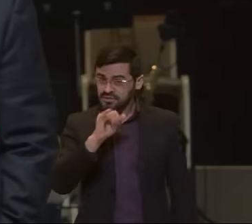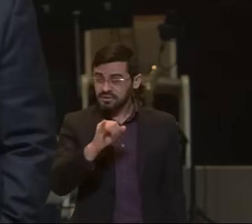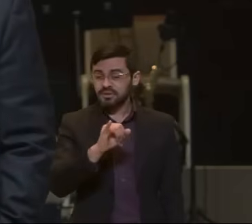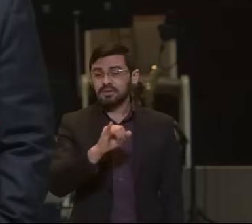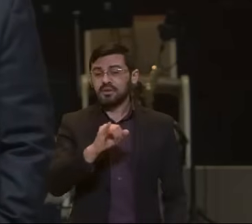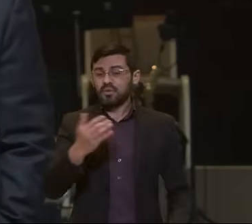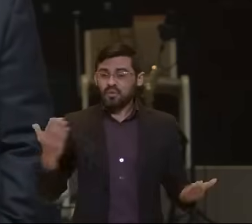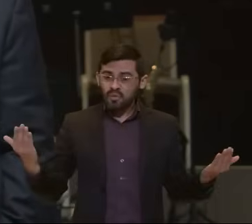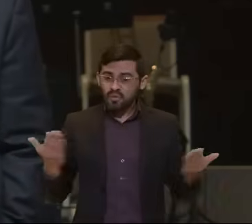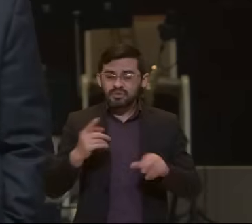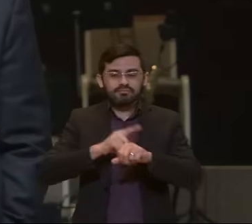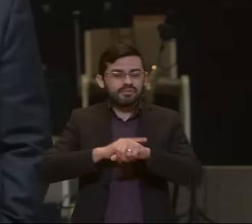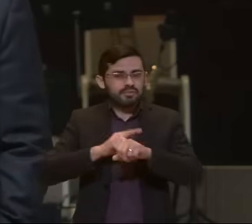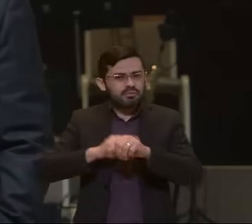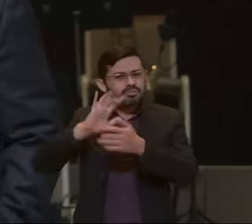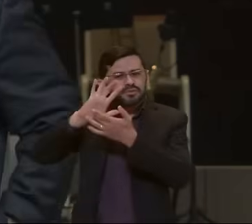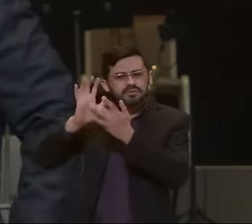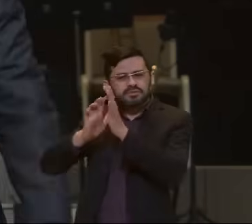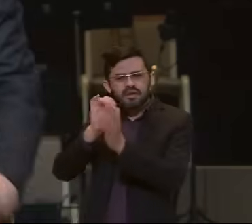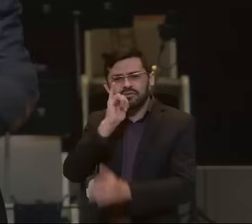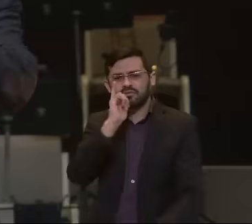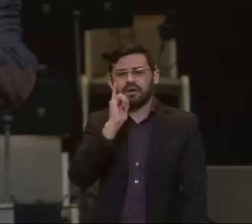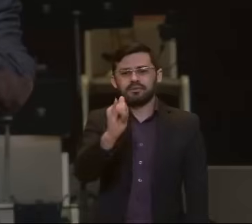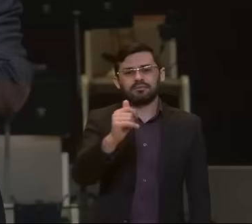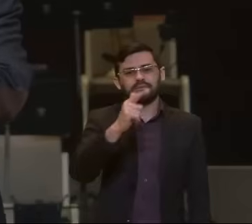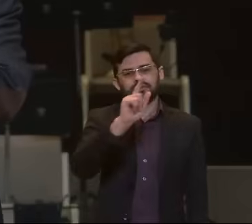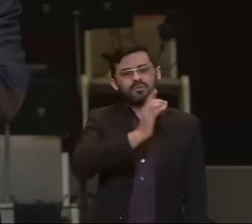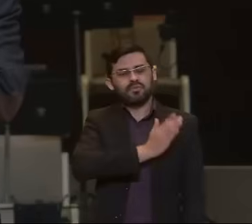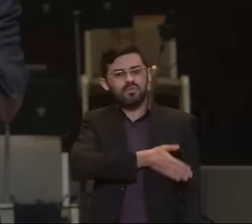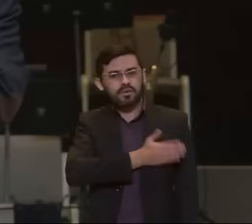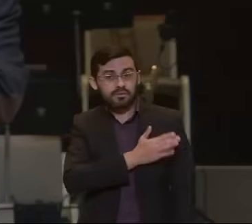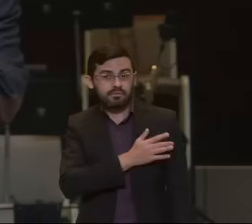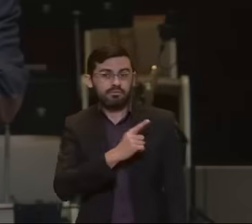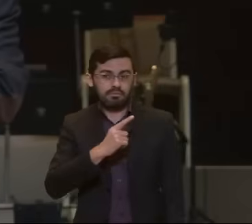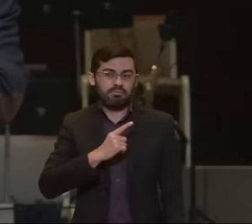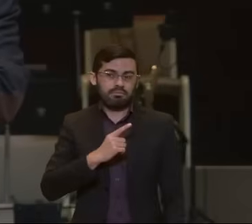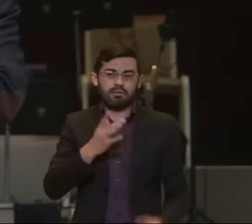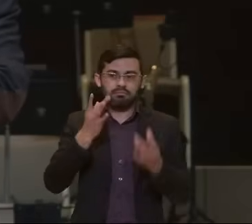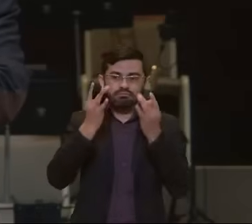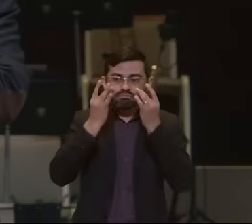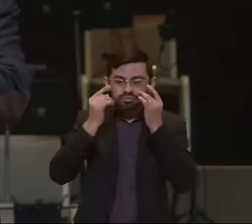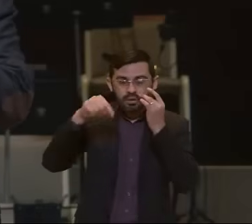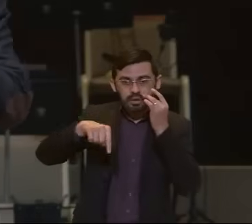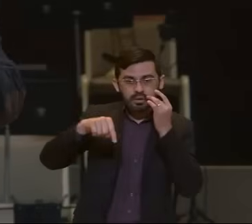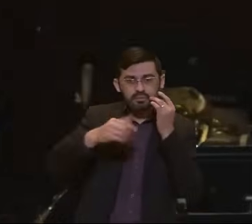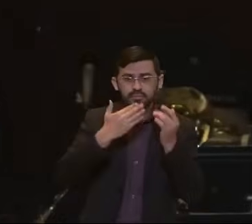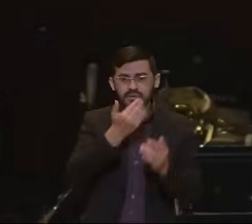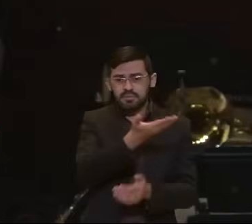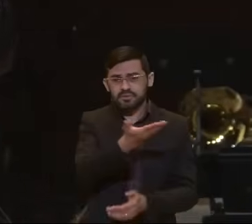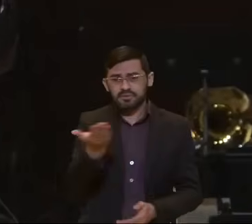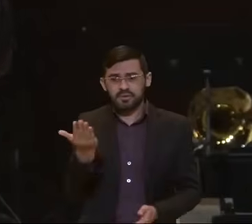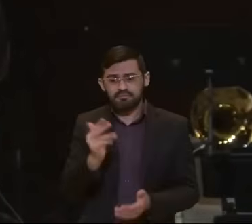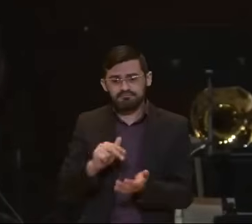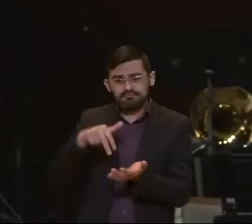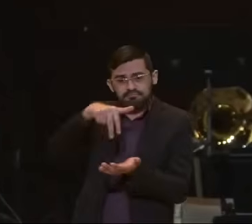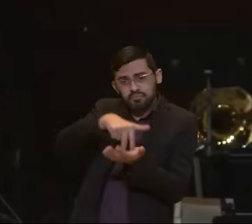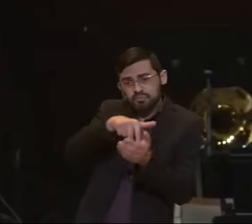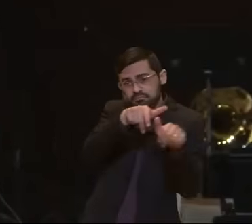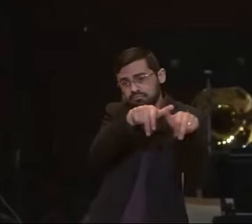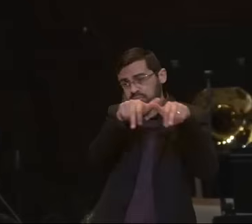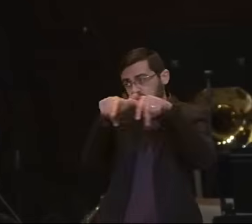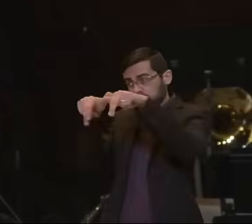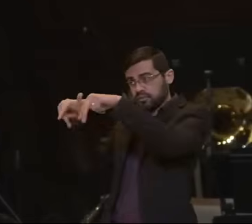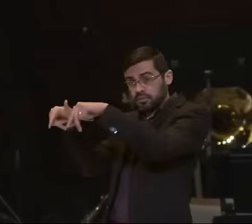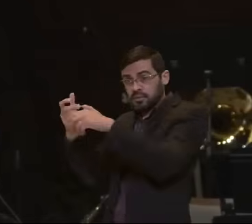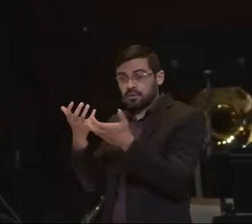quem Jesus está falando hoje, e você está aqui conosco agora, eu vou pedir para você deixar o seu lugar, vem aqui à